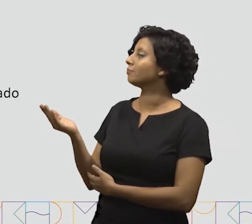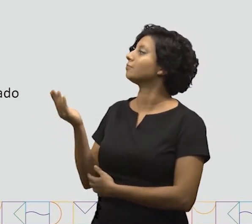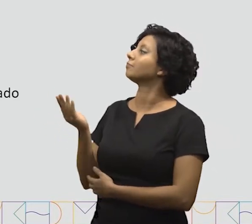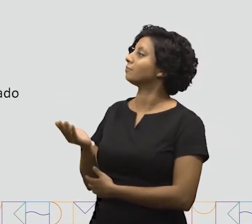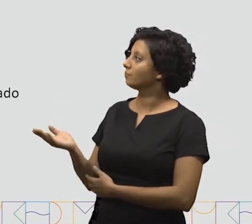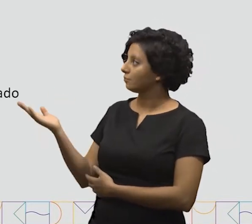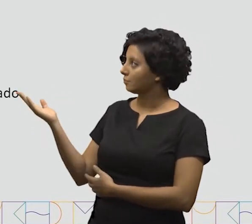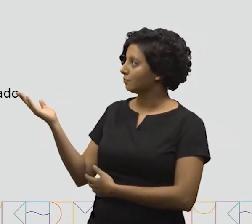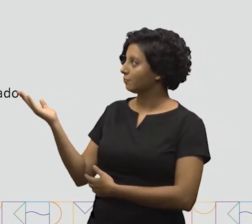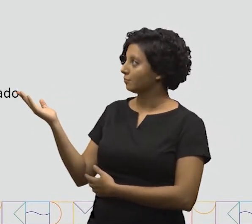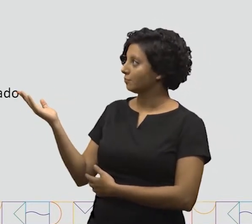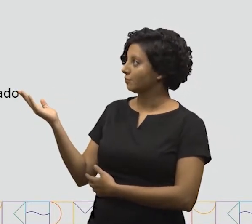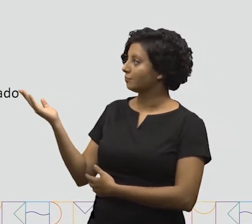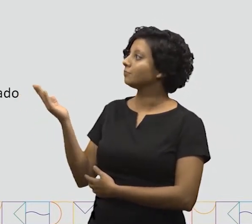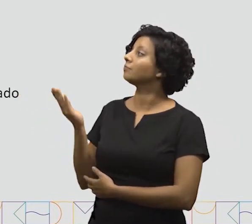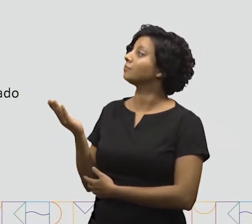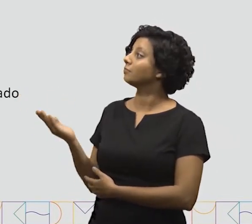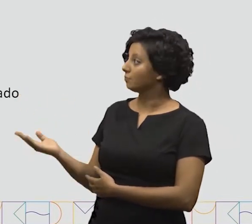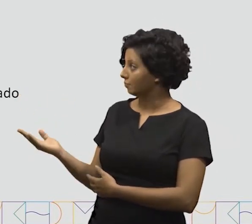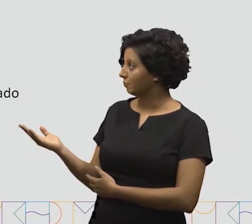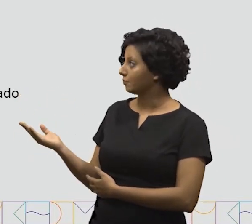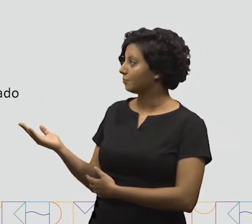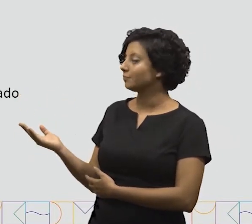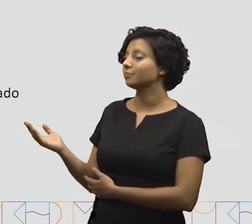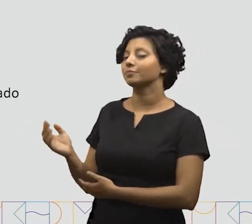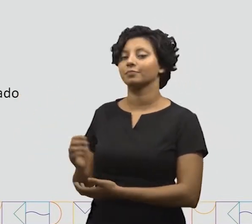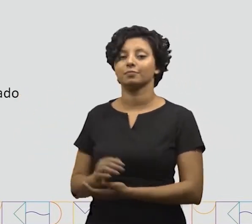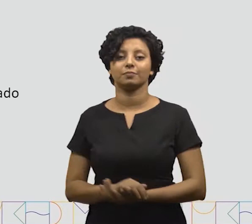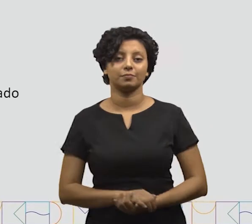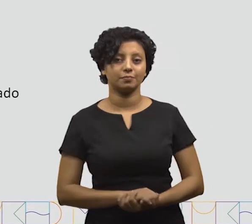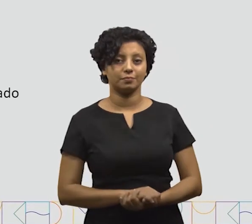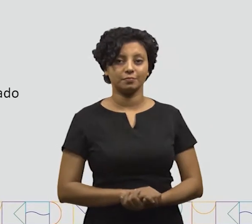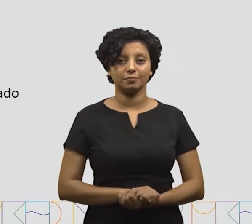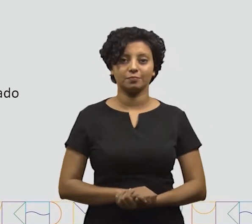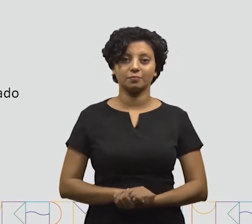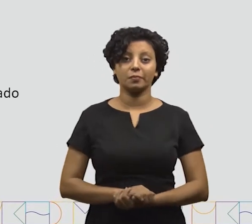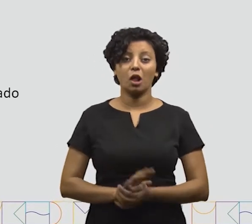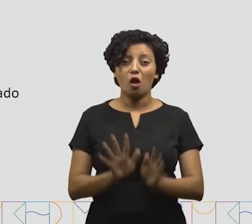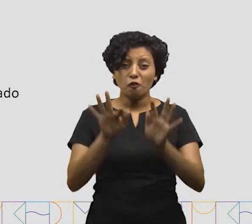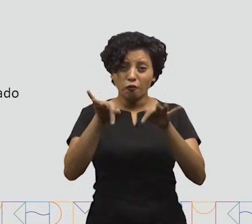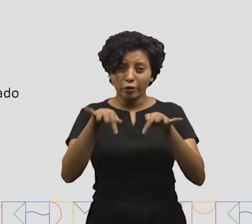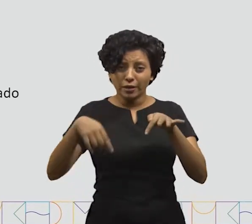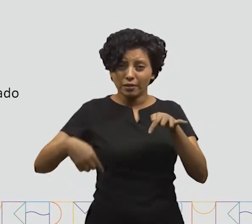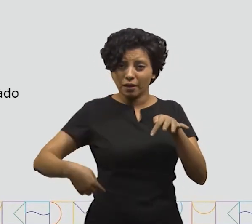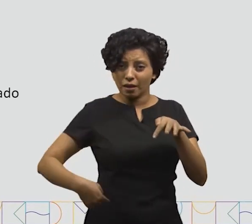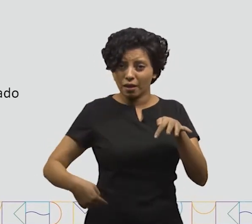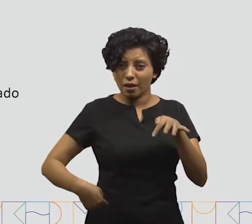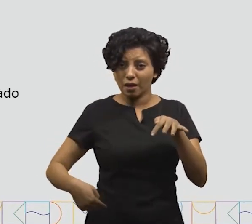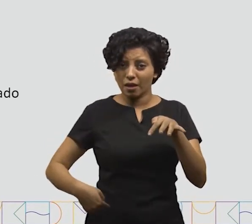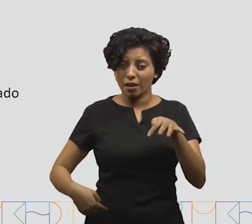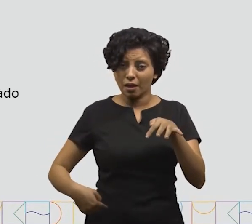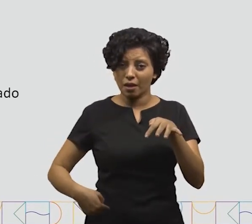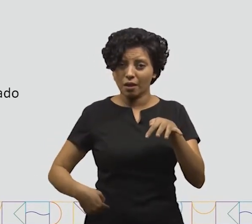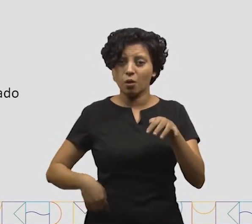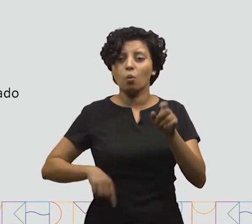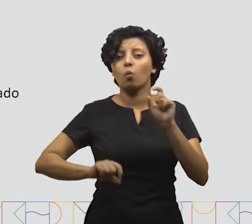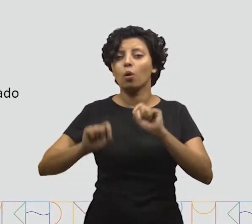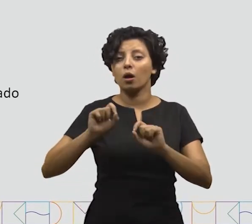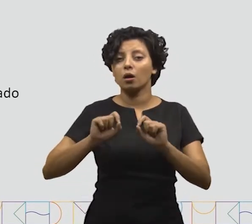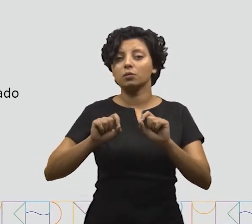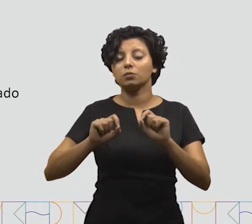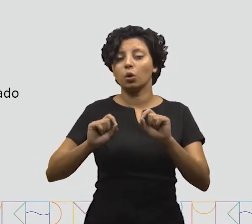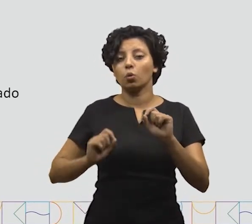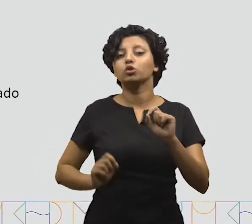intestino delgado e intestino grosso. Ao final do intestino grosso fica localizado o